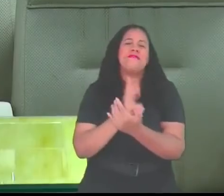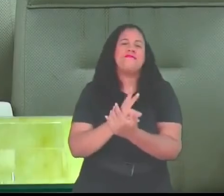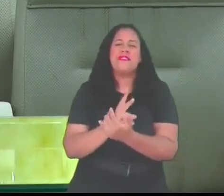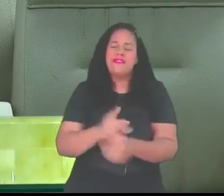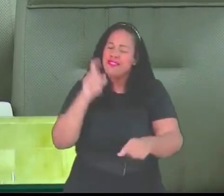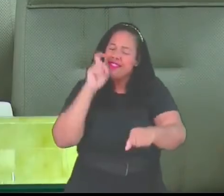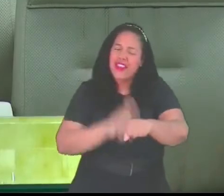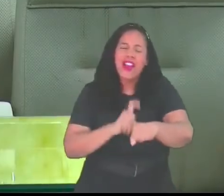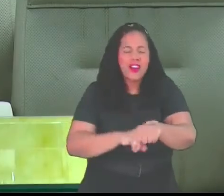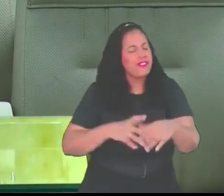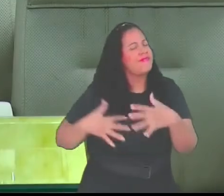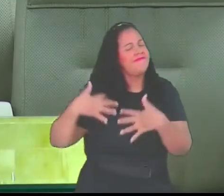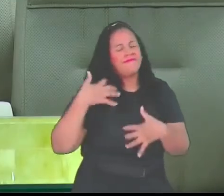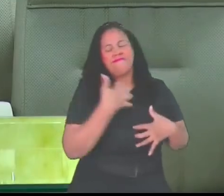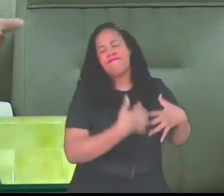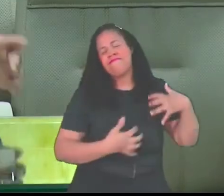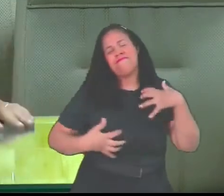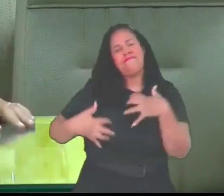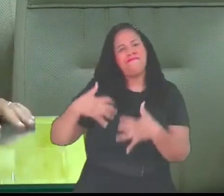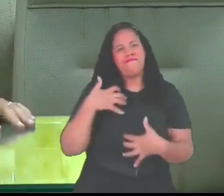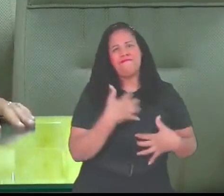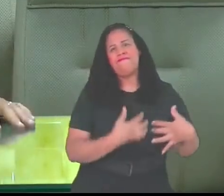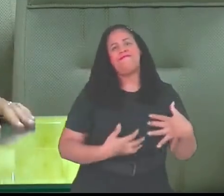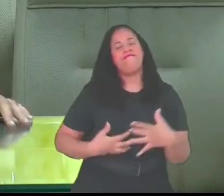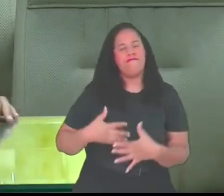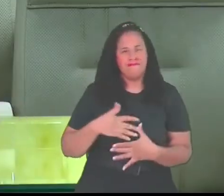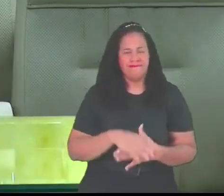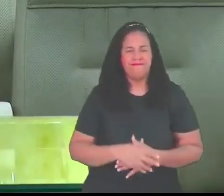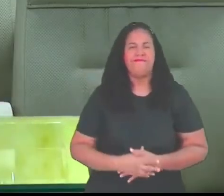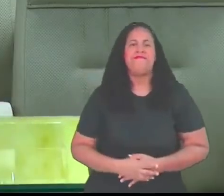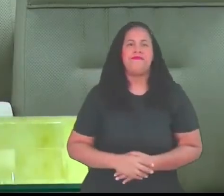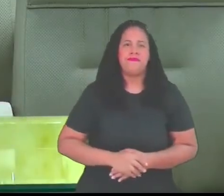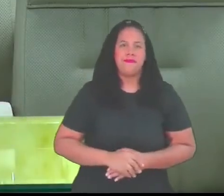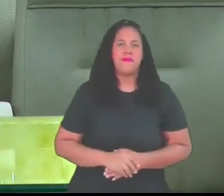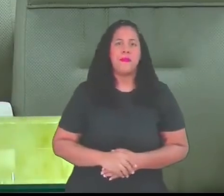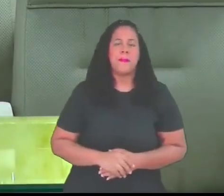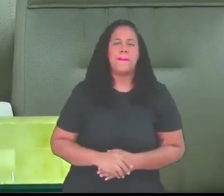presente na hora da angústia. Glória a